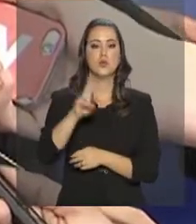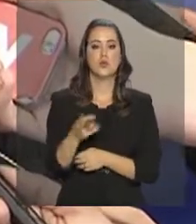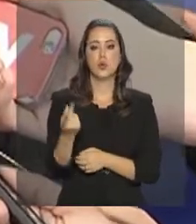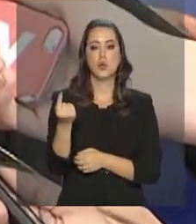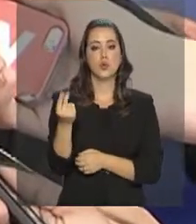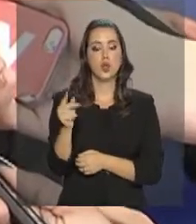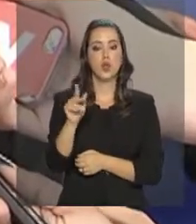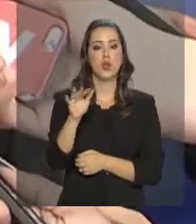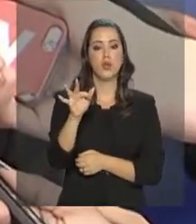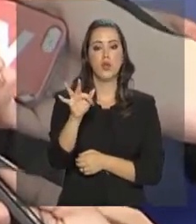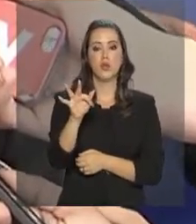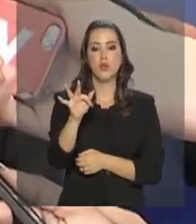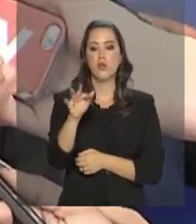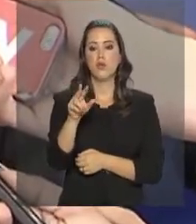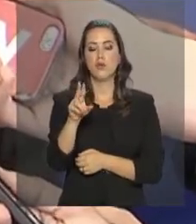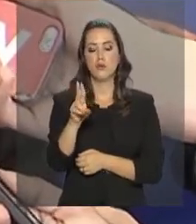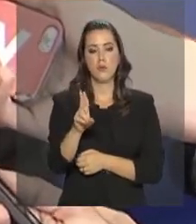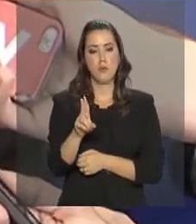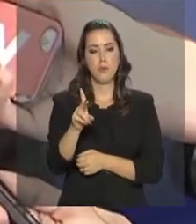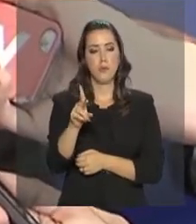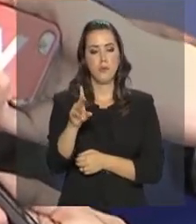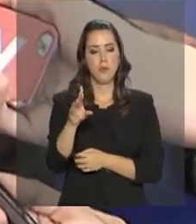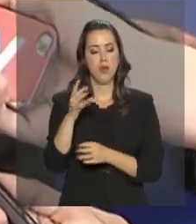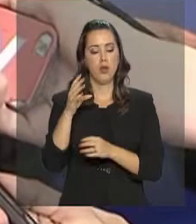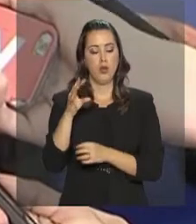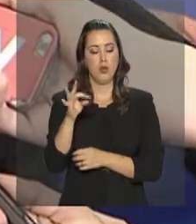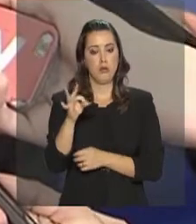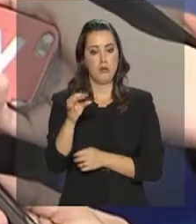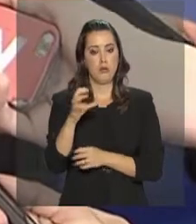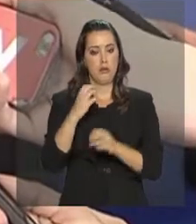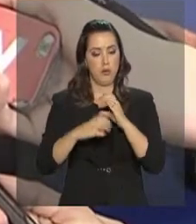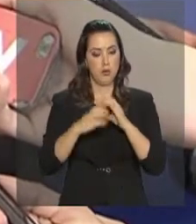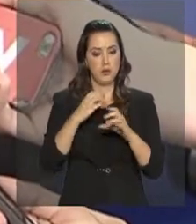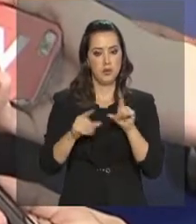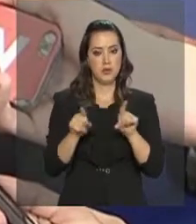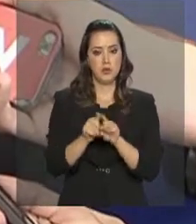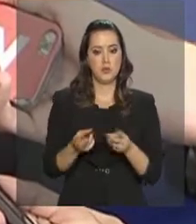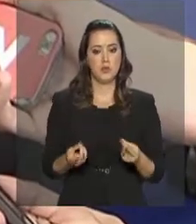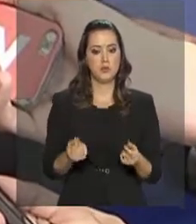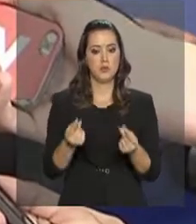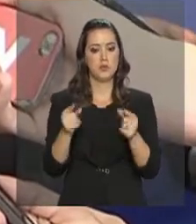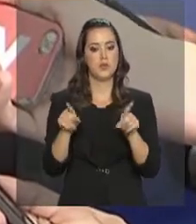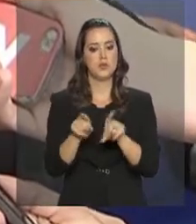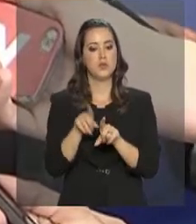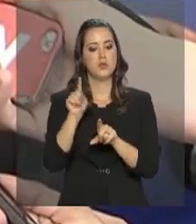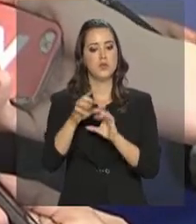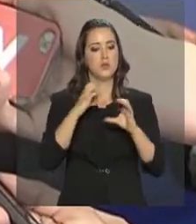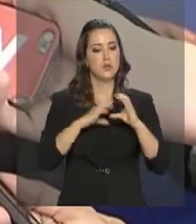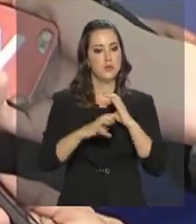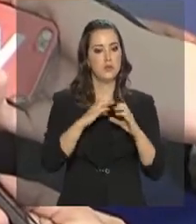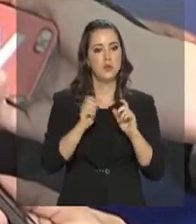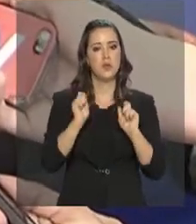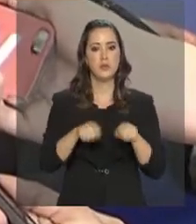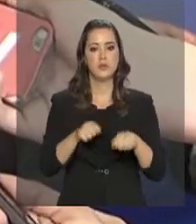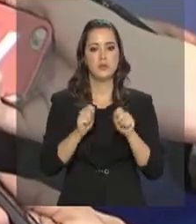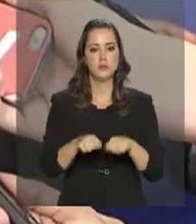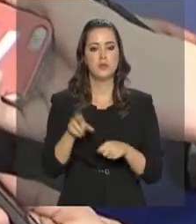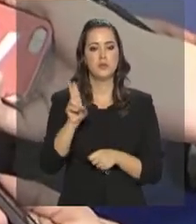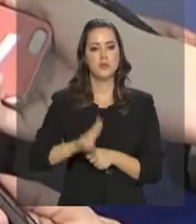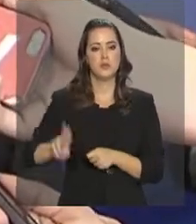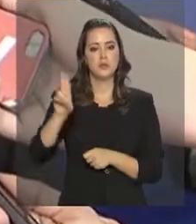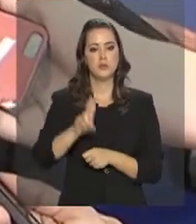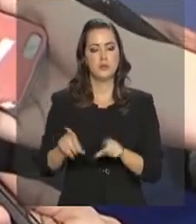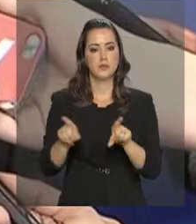FUST, vocês sabem que é o Fundo das Telecomunicações, para que esses recursos do Fundo de Telecomunicações possam